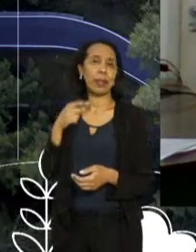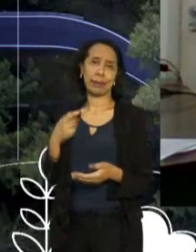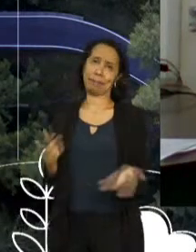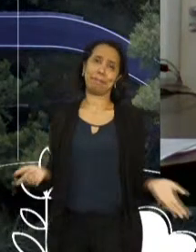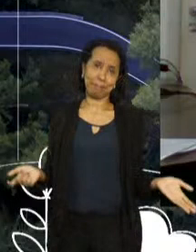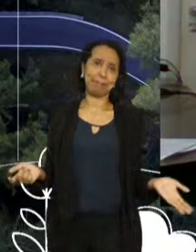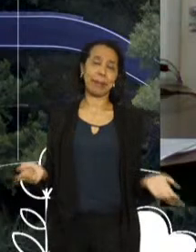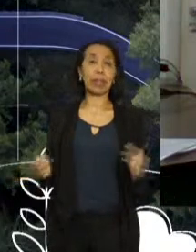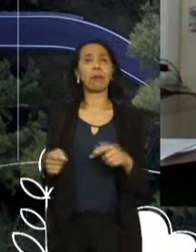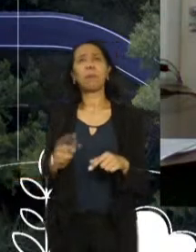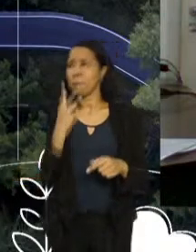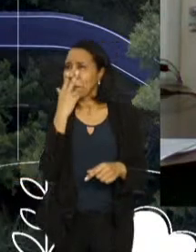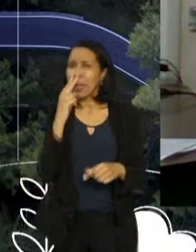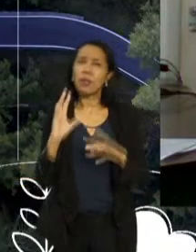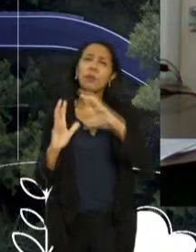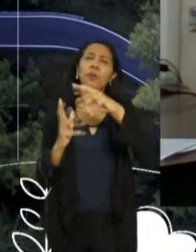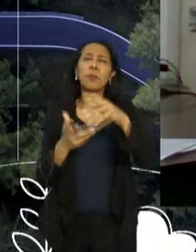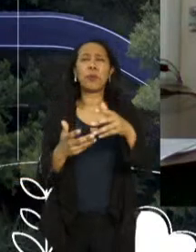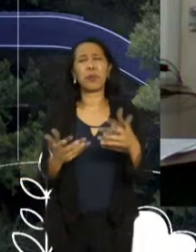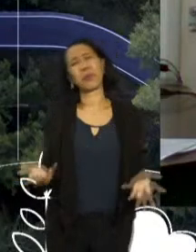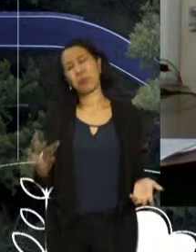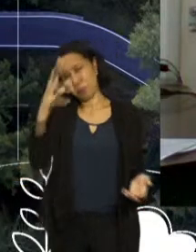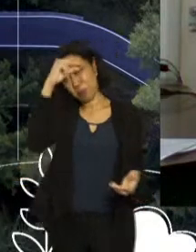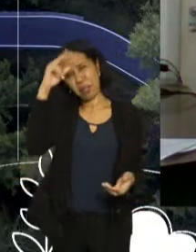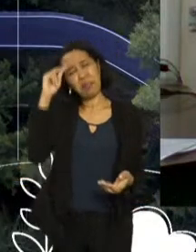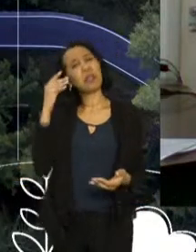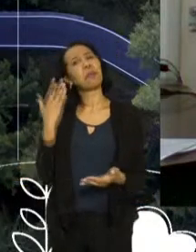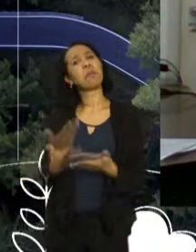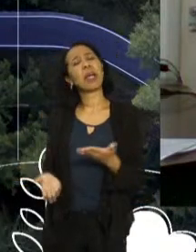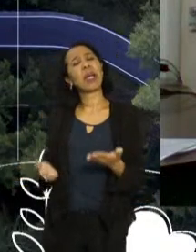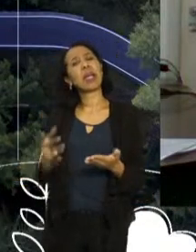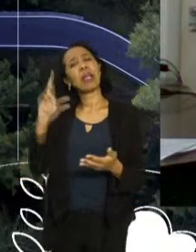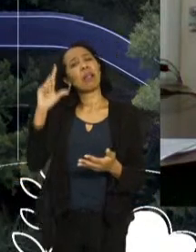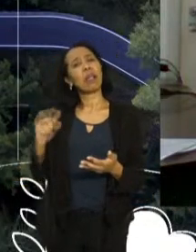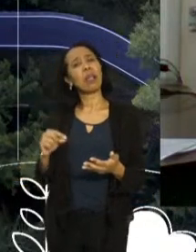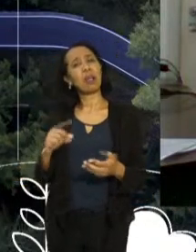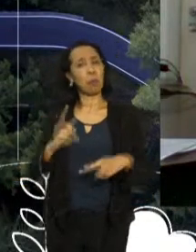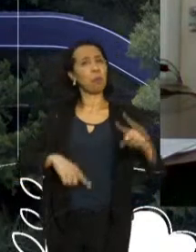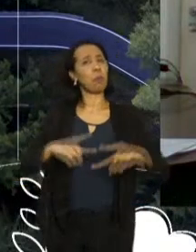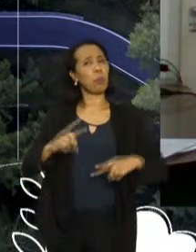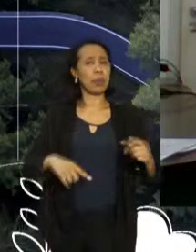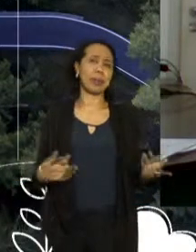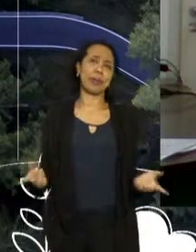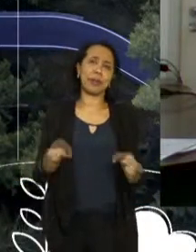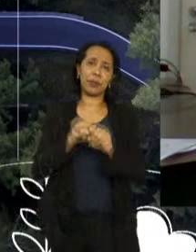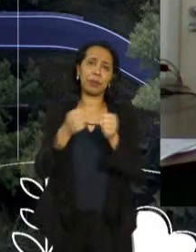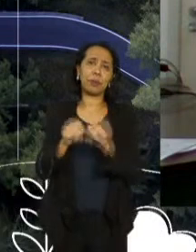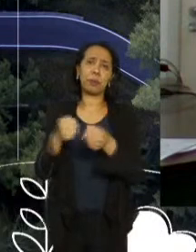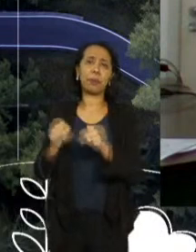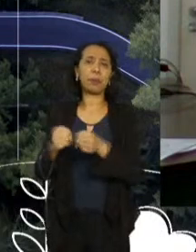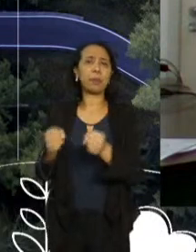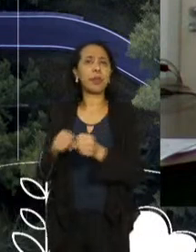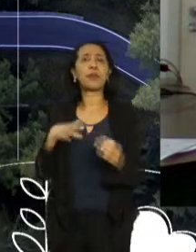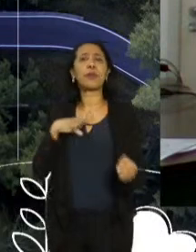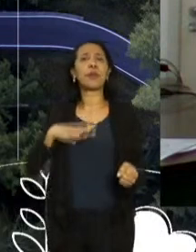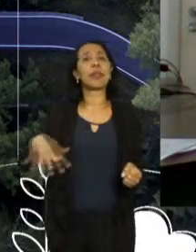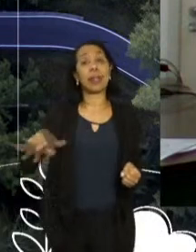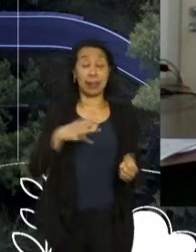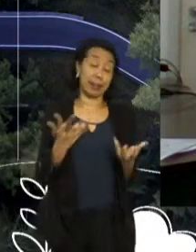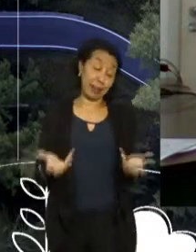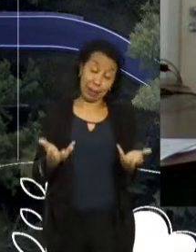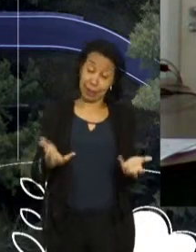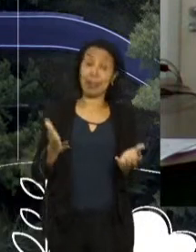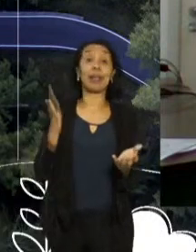prefeito que queira digamos perder capital político e prejudicar seus interesses. Ele vai fazer o que ele